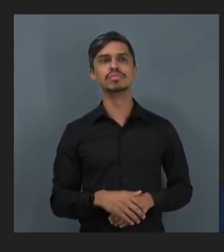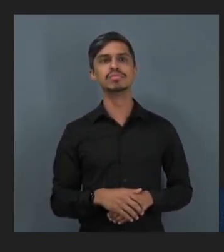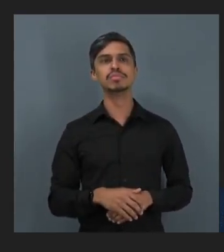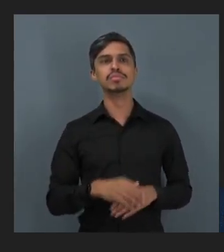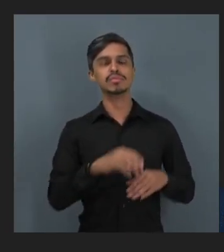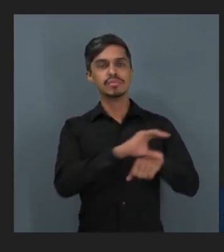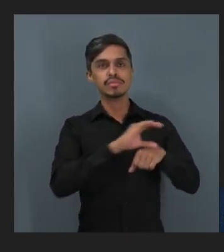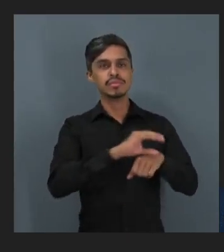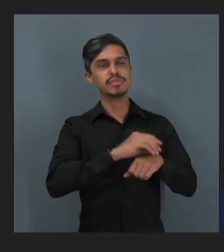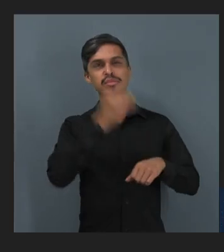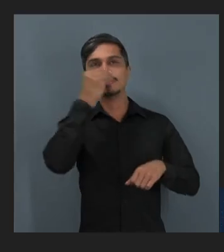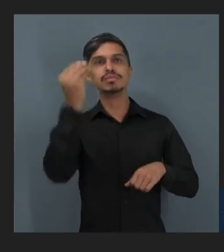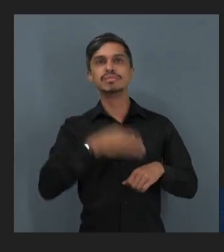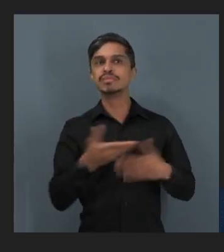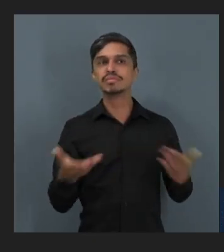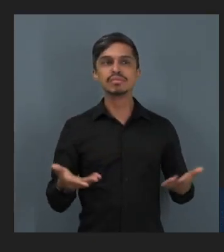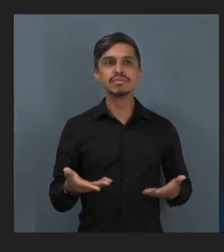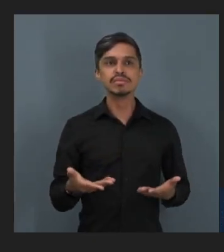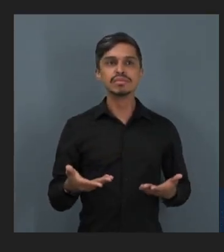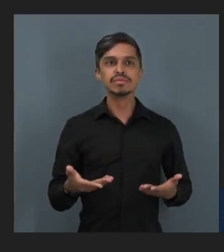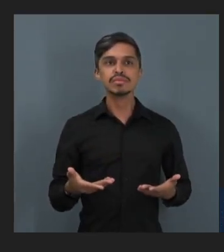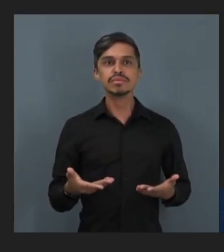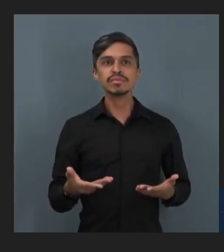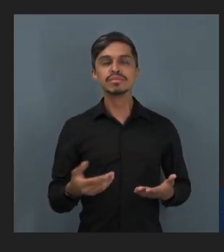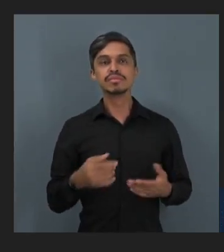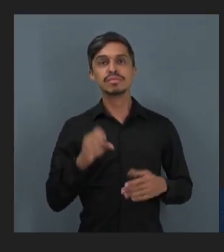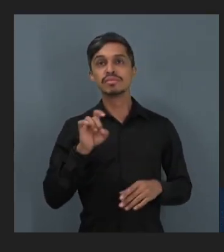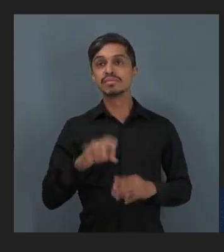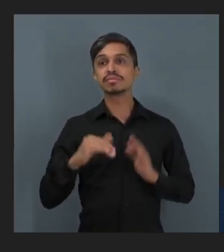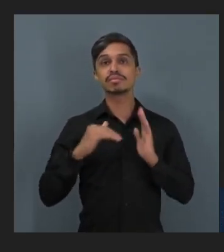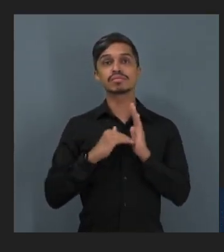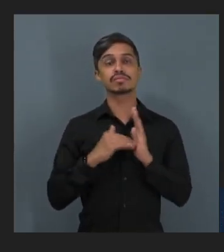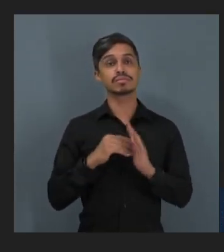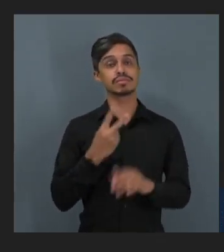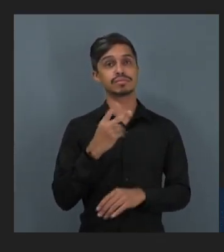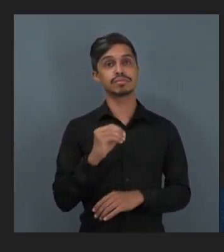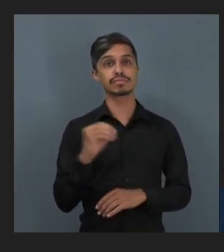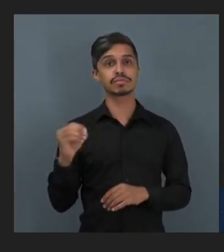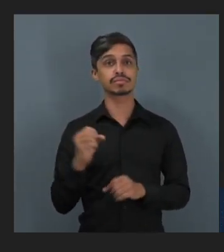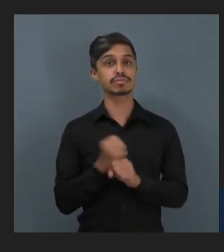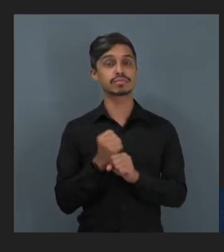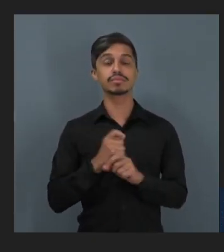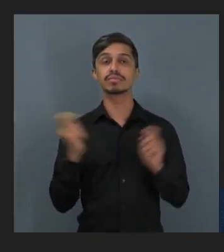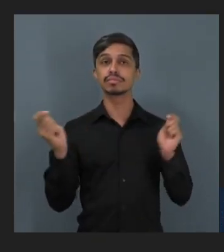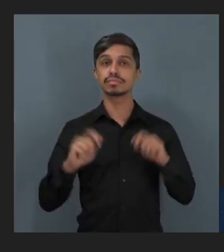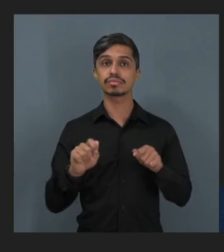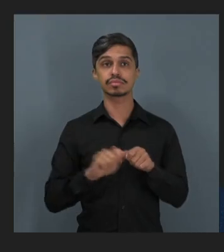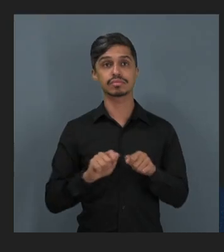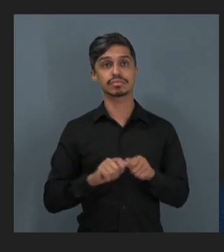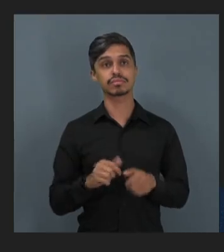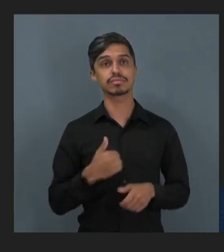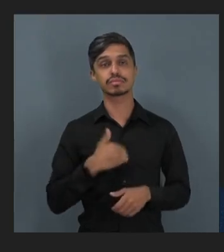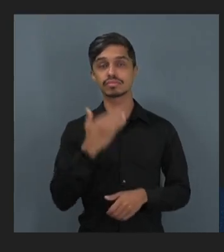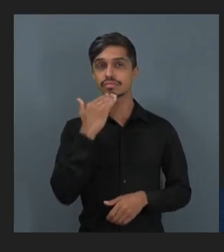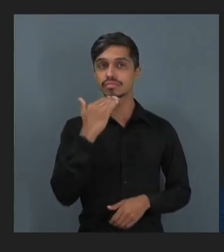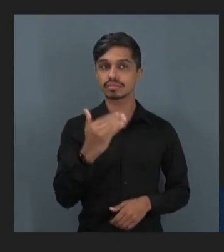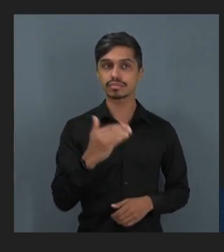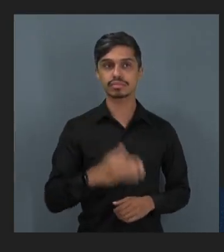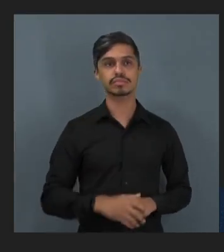está sendo desrespeitada e só o Senado, nos 200 anos, pode fazer alguma coisa, senhor presidente. Eu faço esse